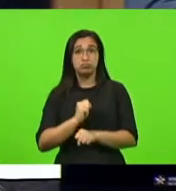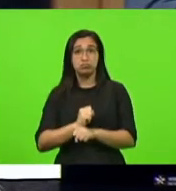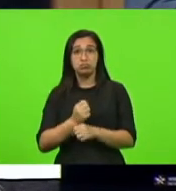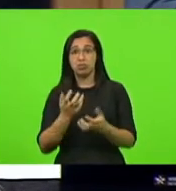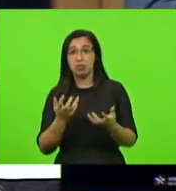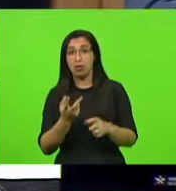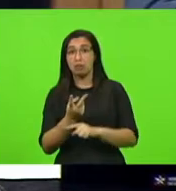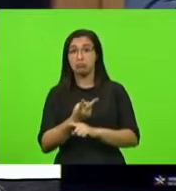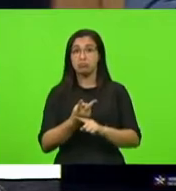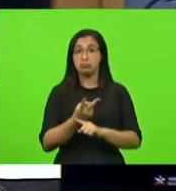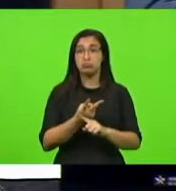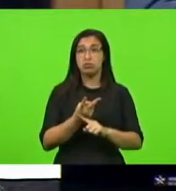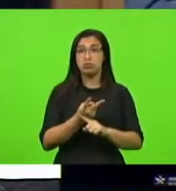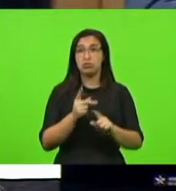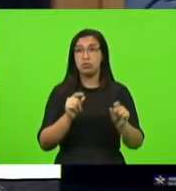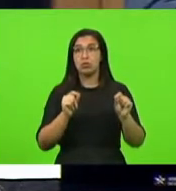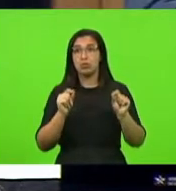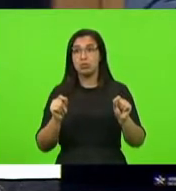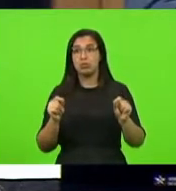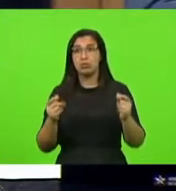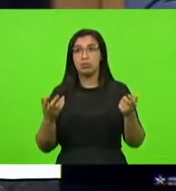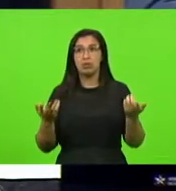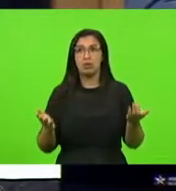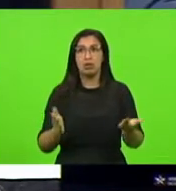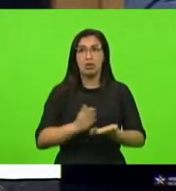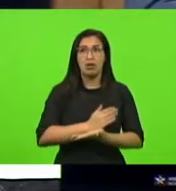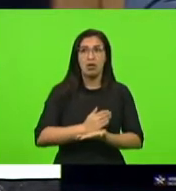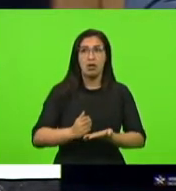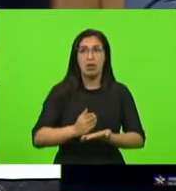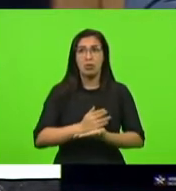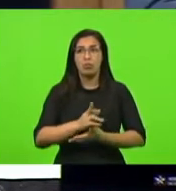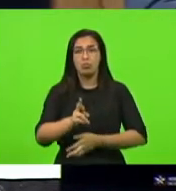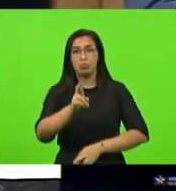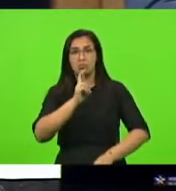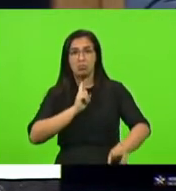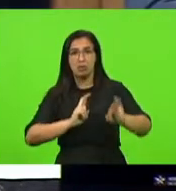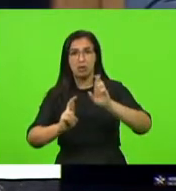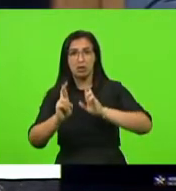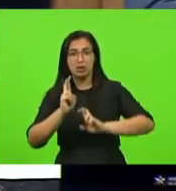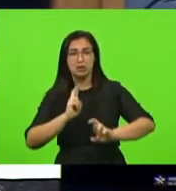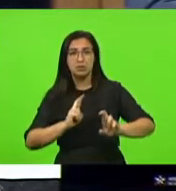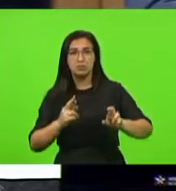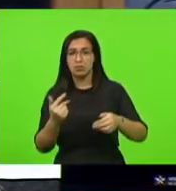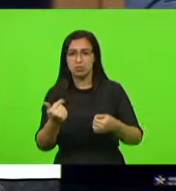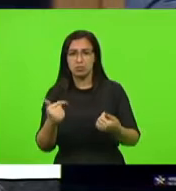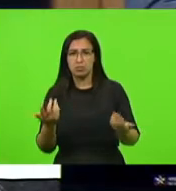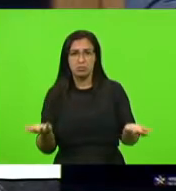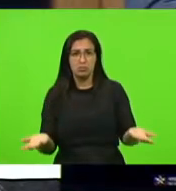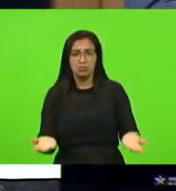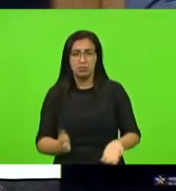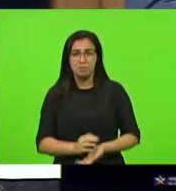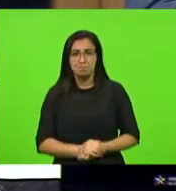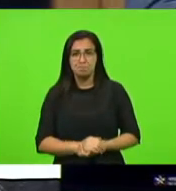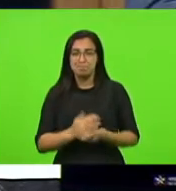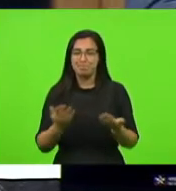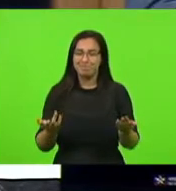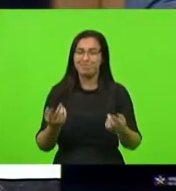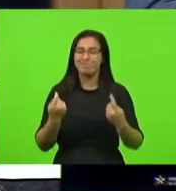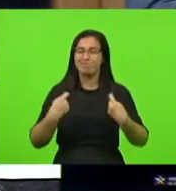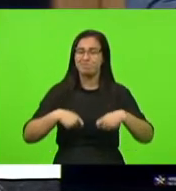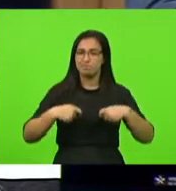buscando de um lado para o outro alguma resposta e eu não tenho. Então, nós precisamos